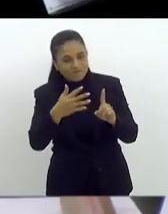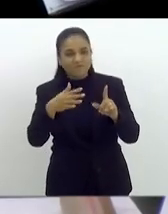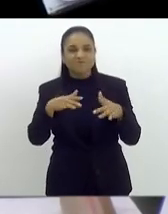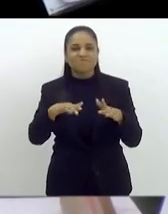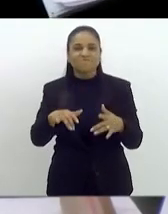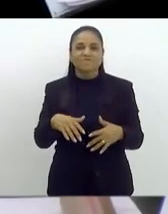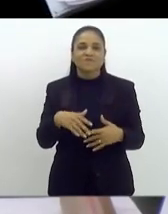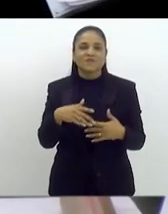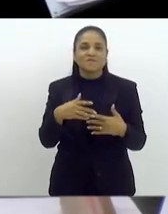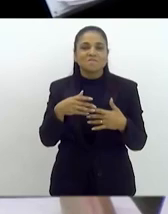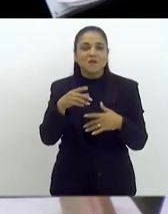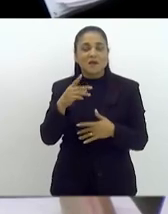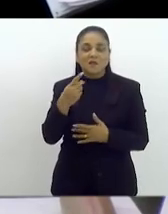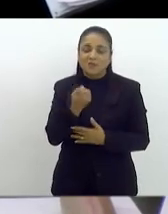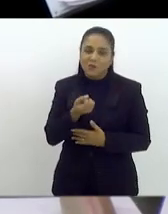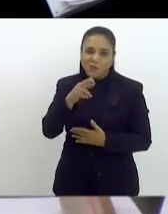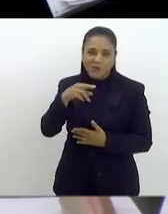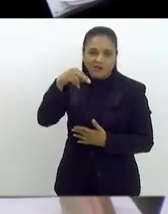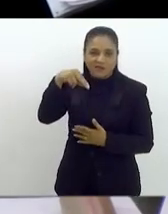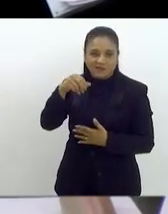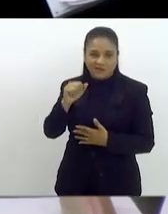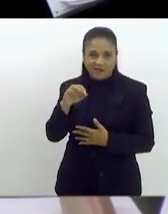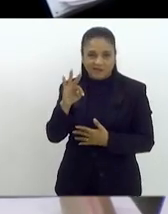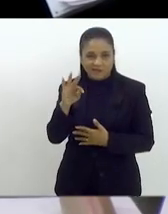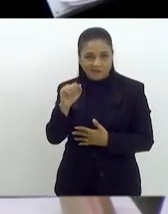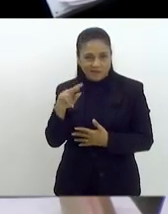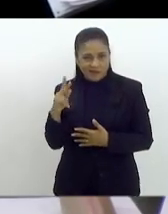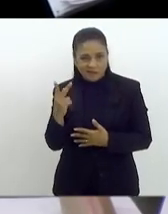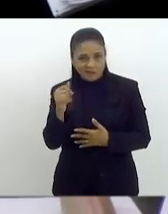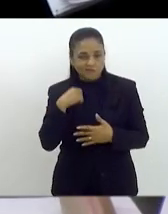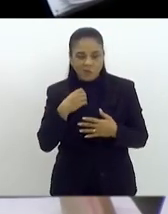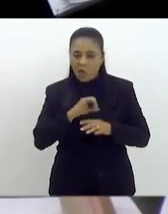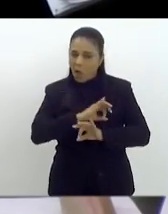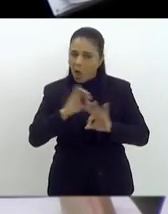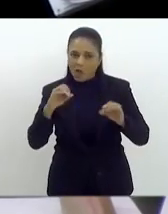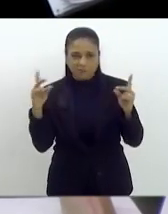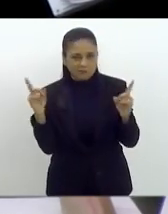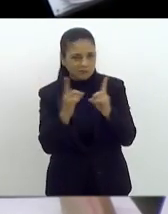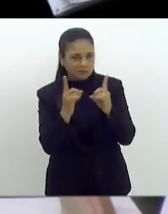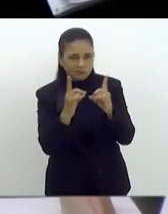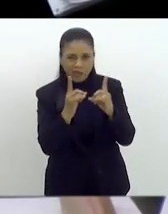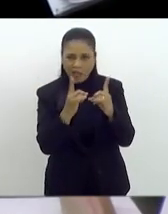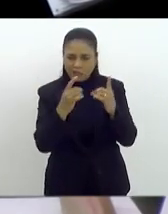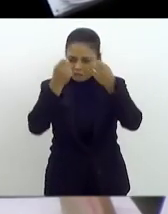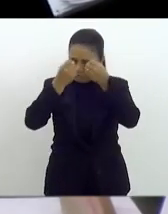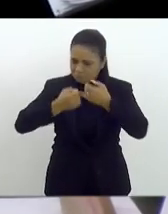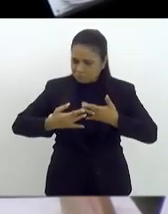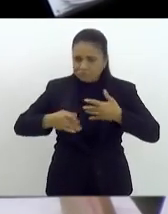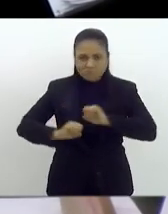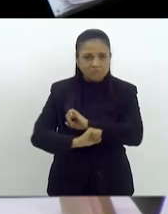Natasha né pela explanação dela foi realmente bem didática para todos e